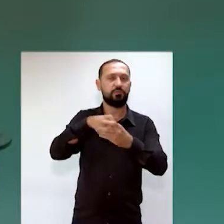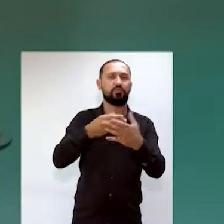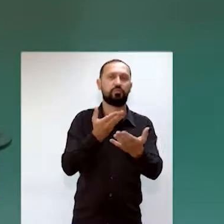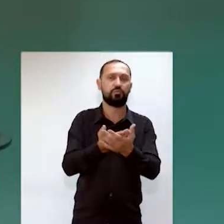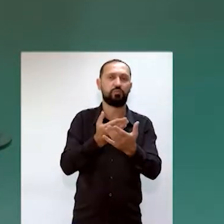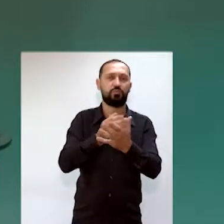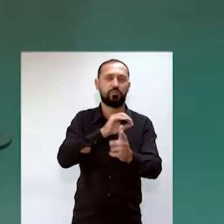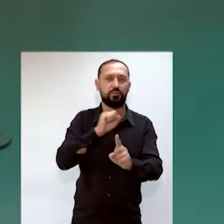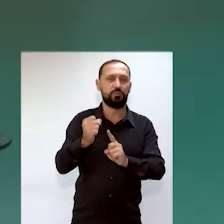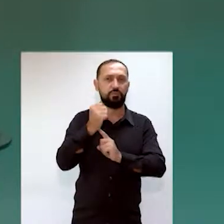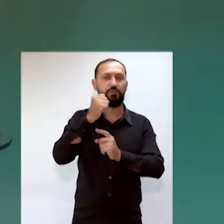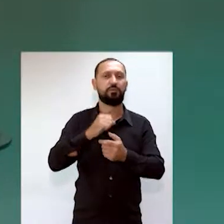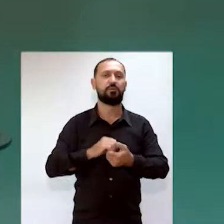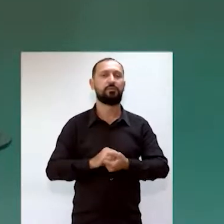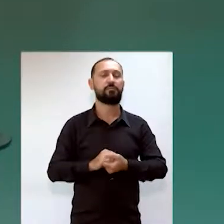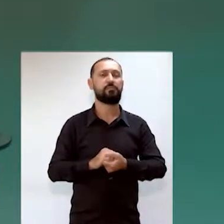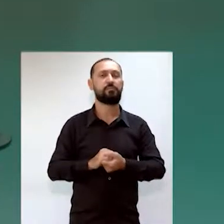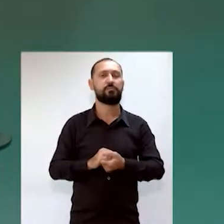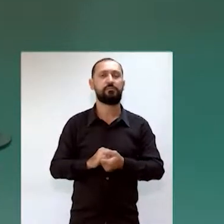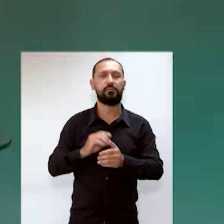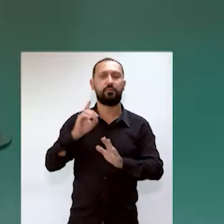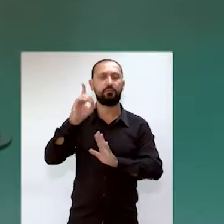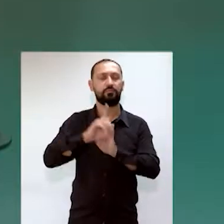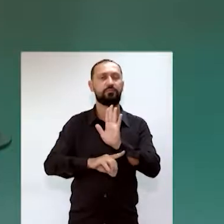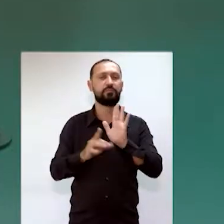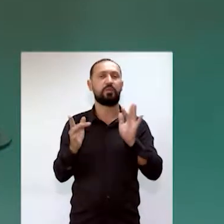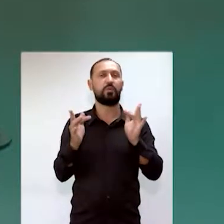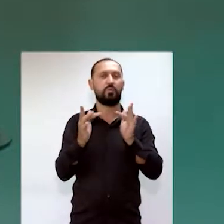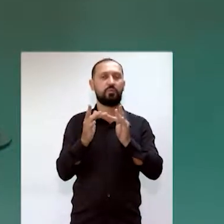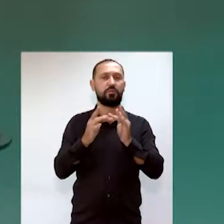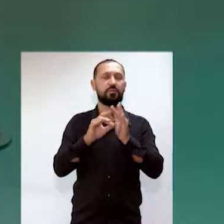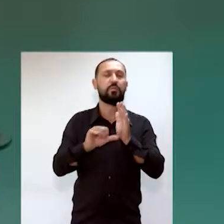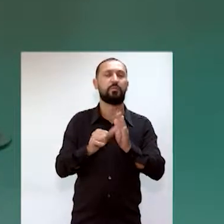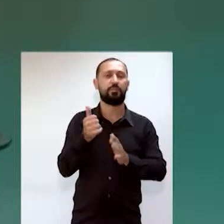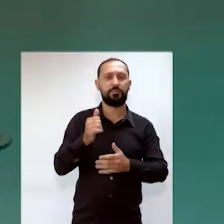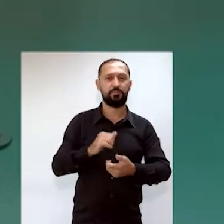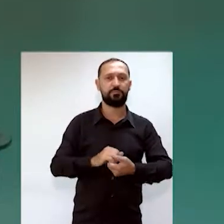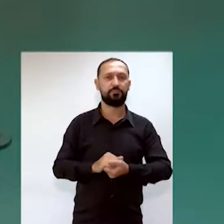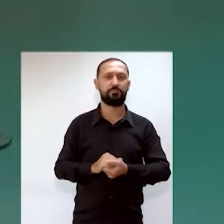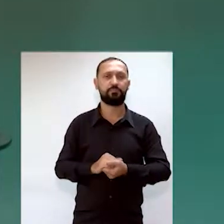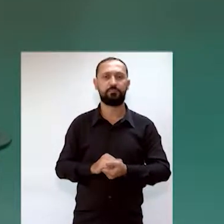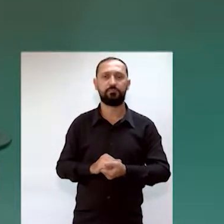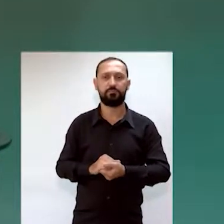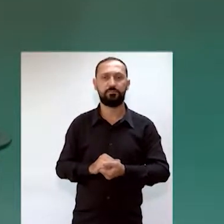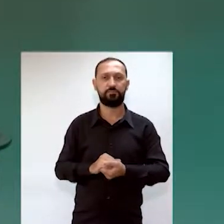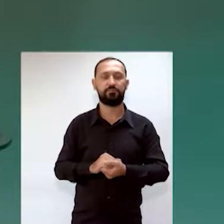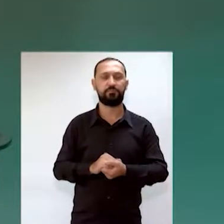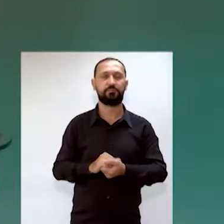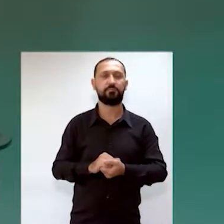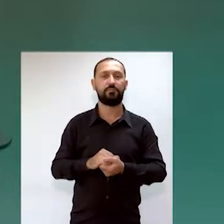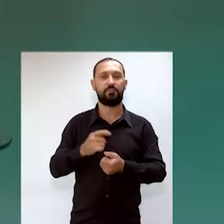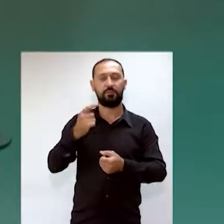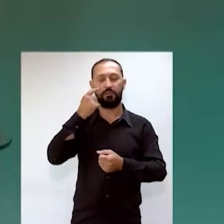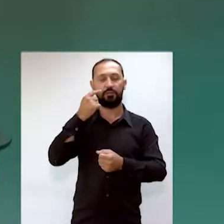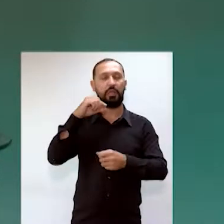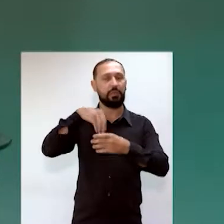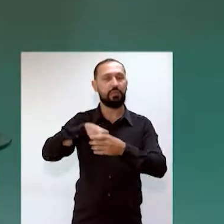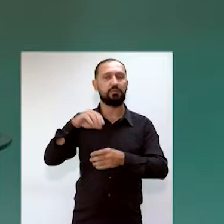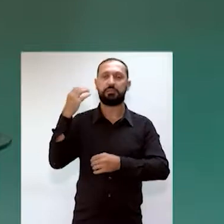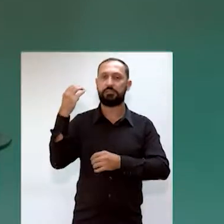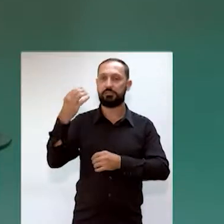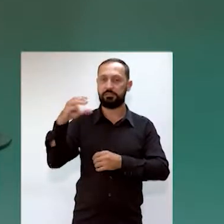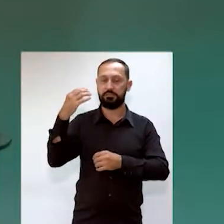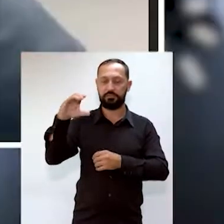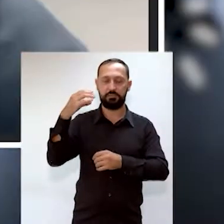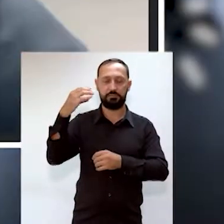estudos sociológicos? O direito foi o primeiro contato, por assim dizer, com as ciências sociais,